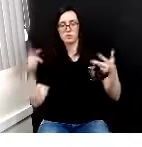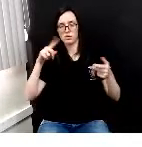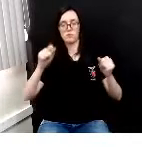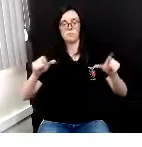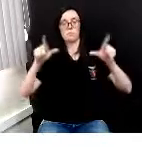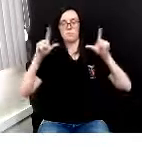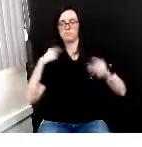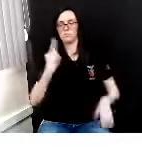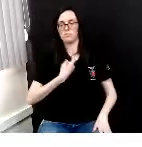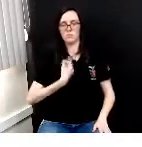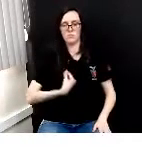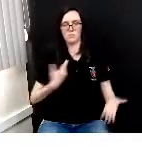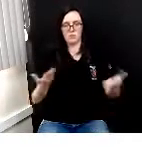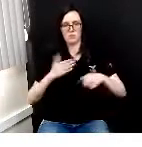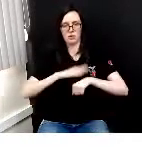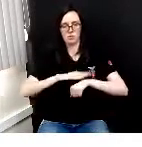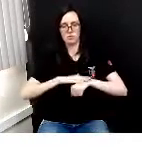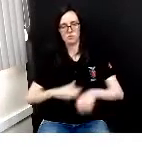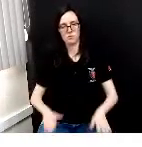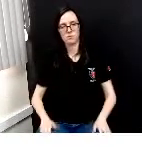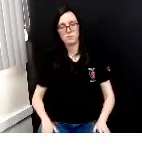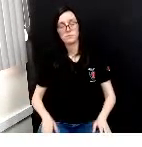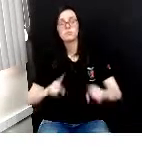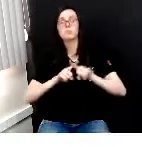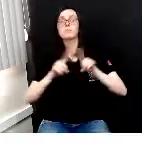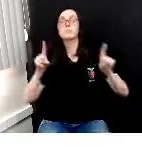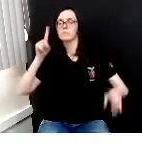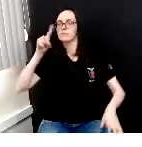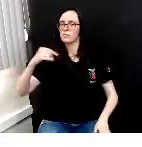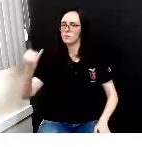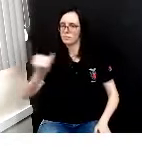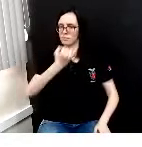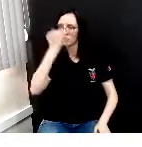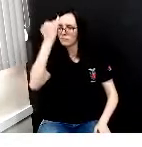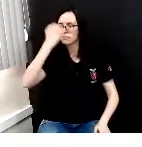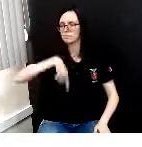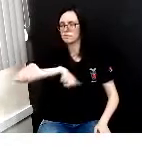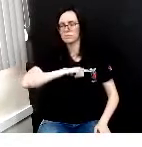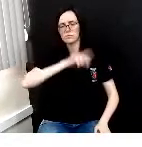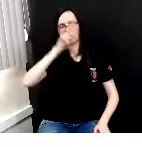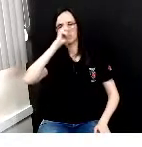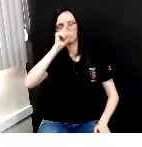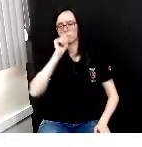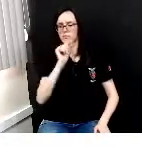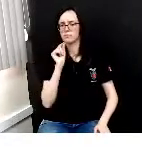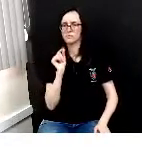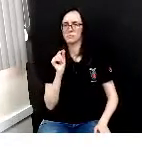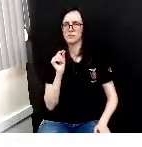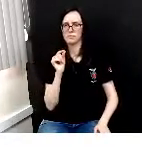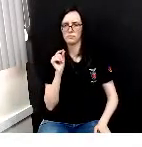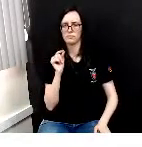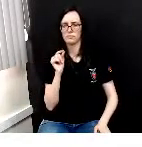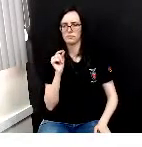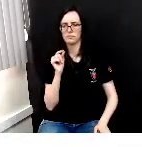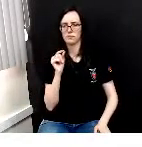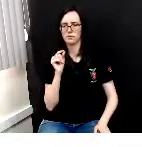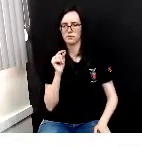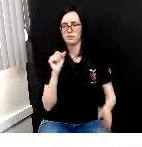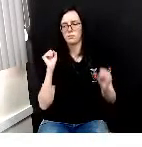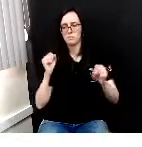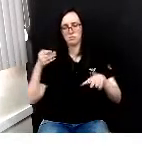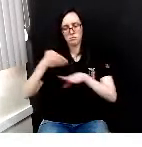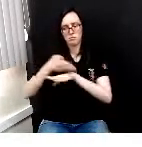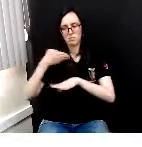estamos realizando neste momento. Mas é muito importante nós lembrarmos que, além da possível entrada